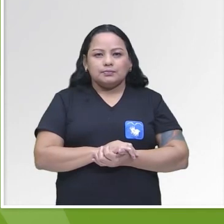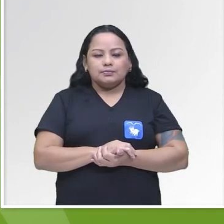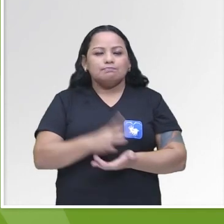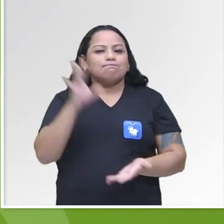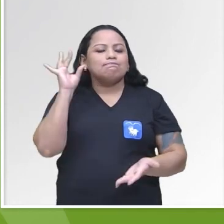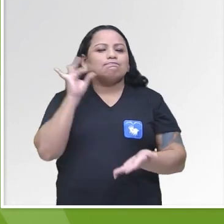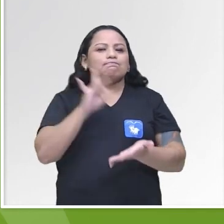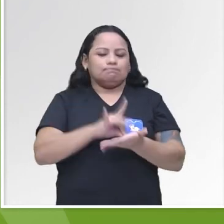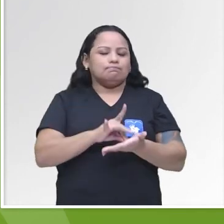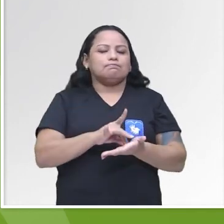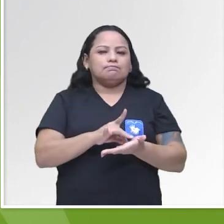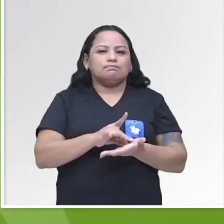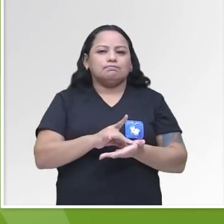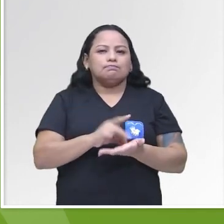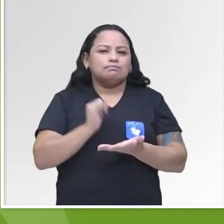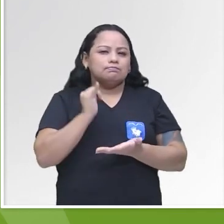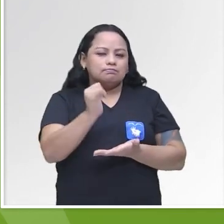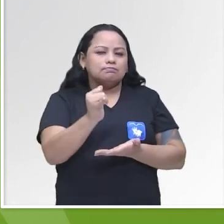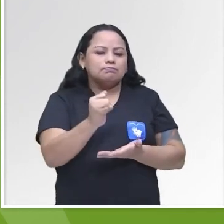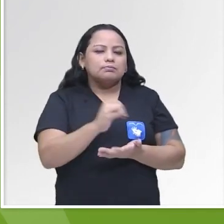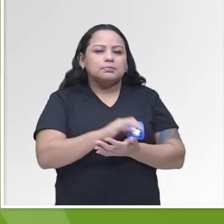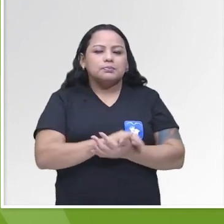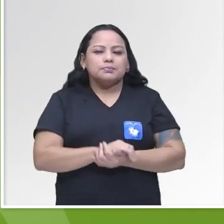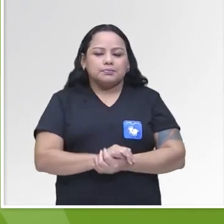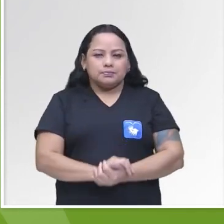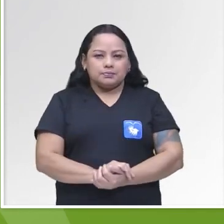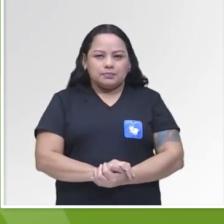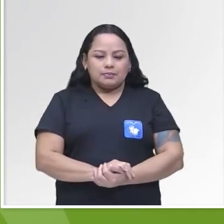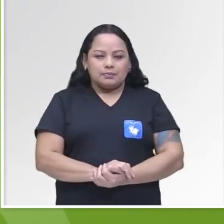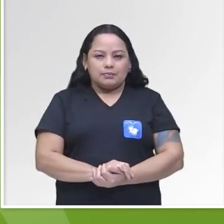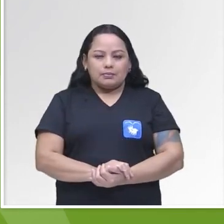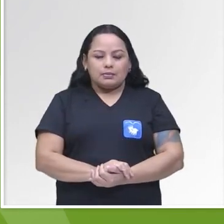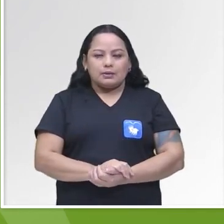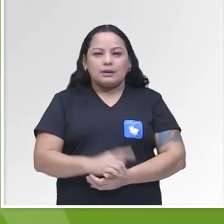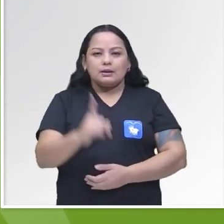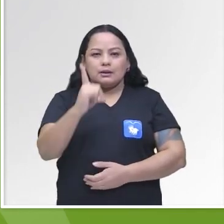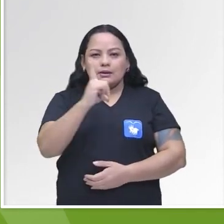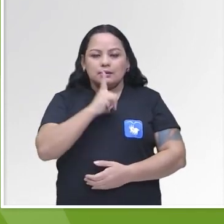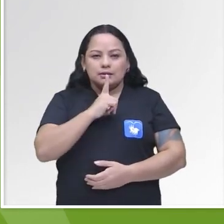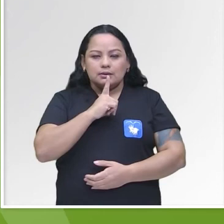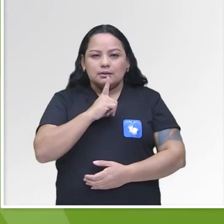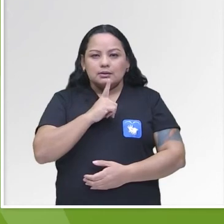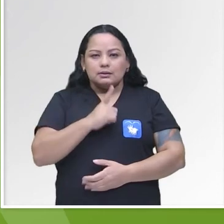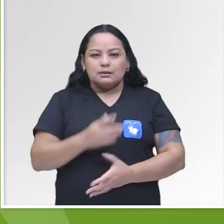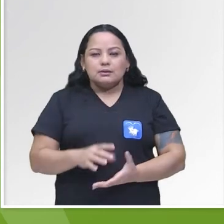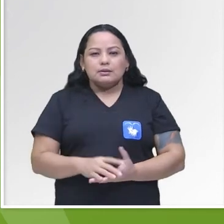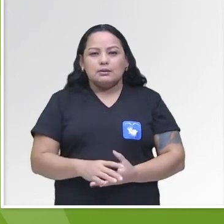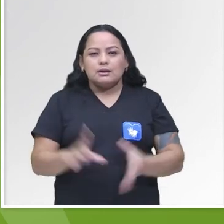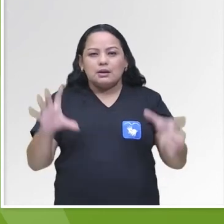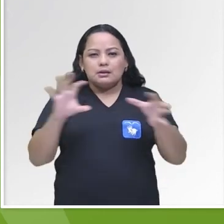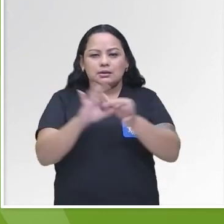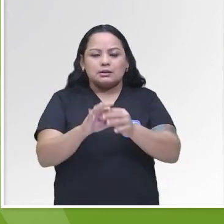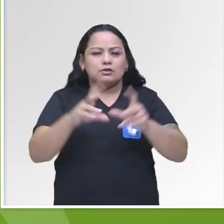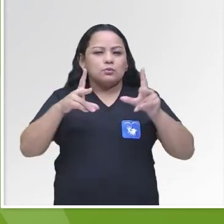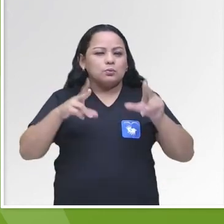confirma que ele possui os ligantes iguais,